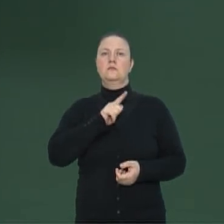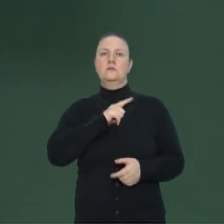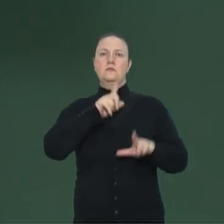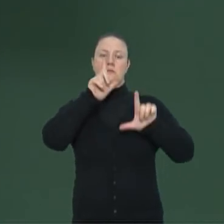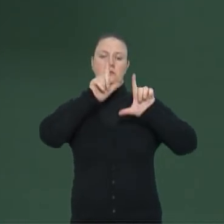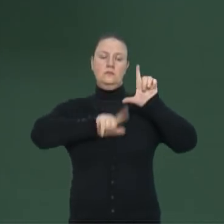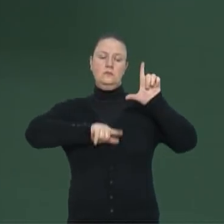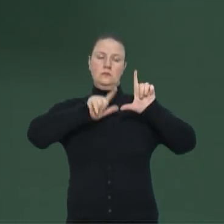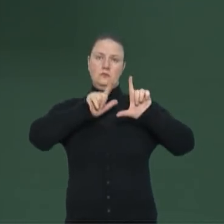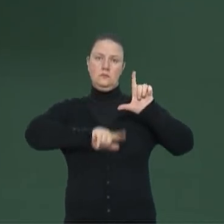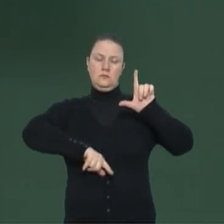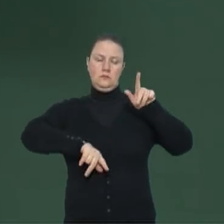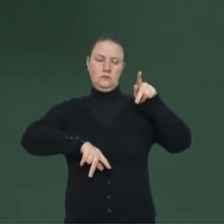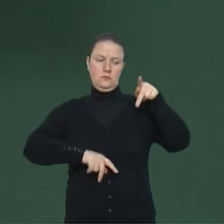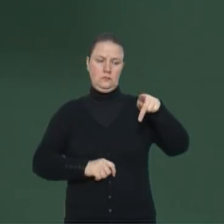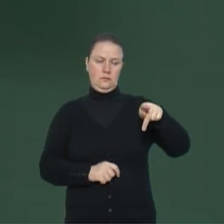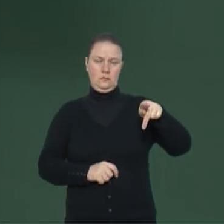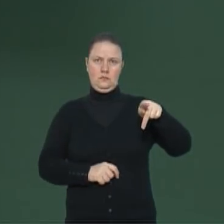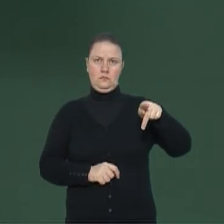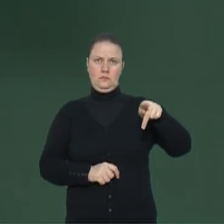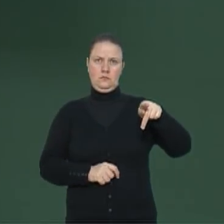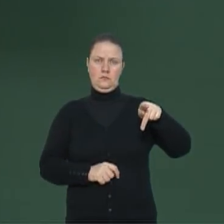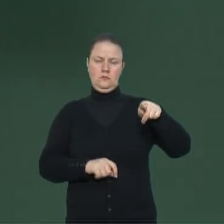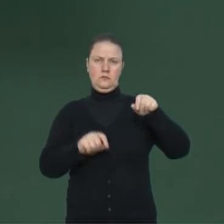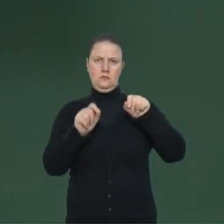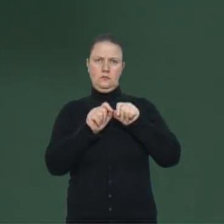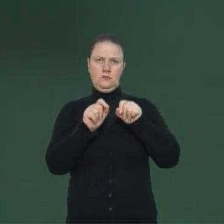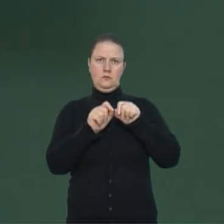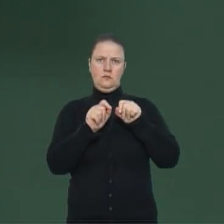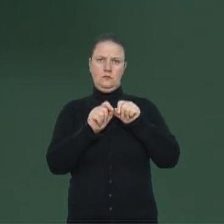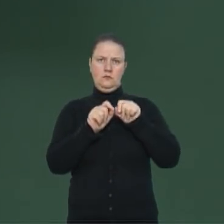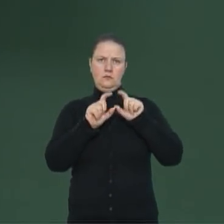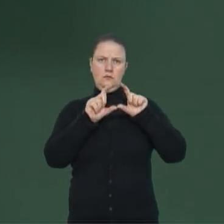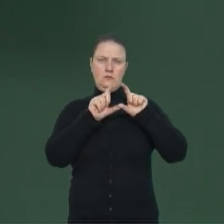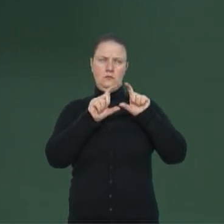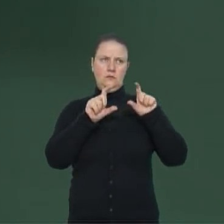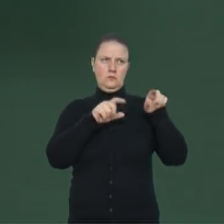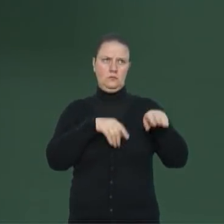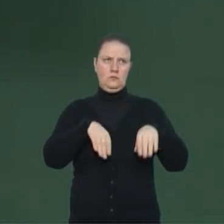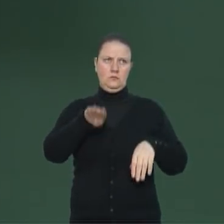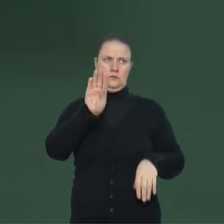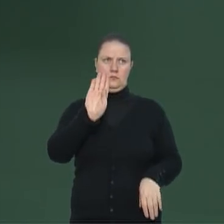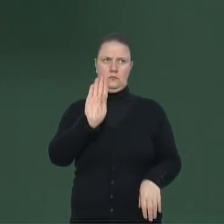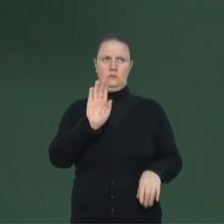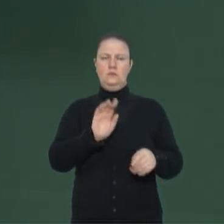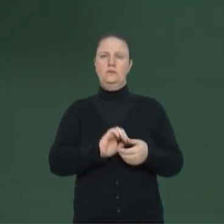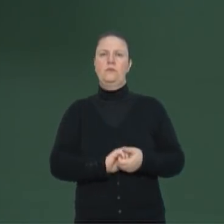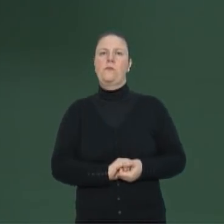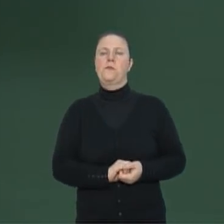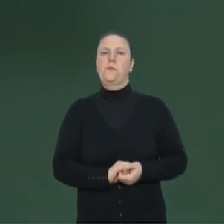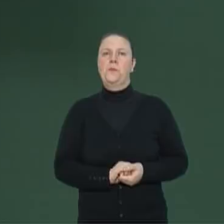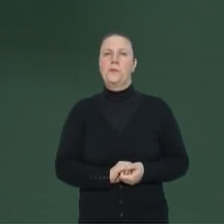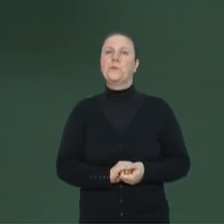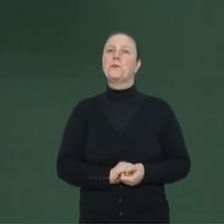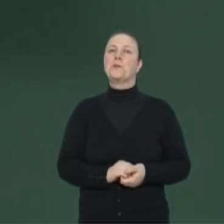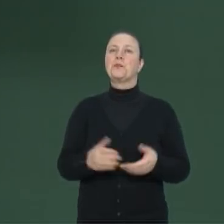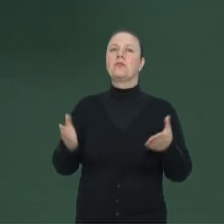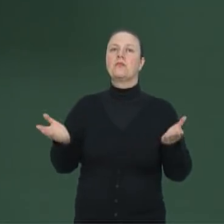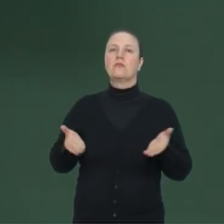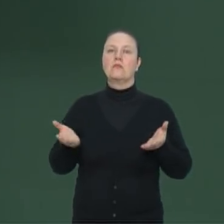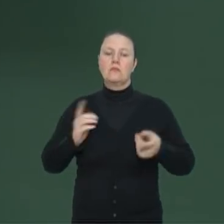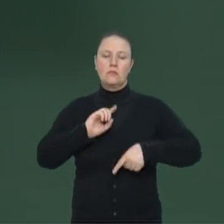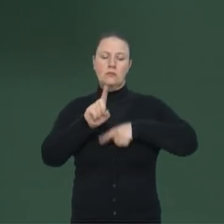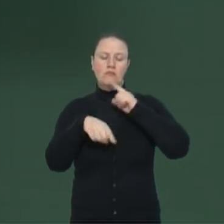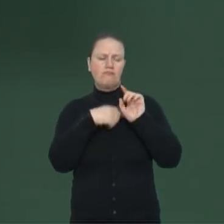letra, o P, né, que vai fazer parte do meu coeficiente B, tá? Então, aí, depois que